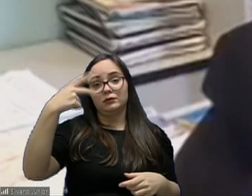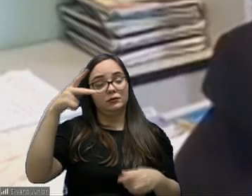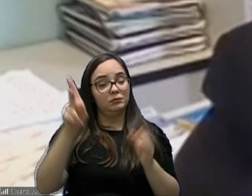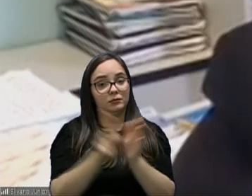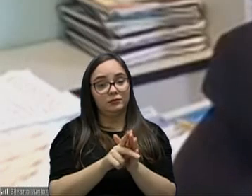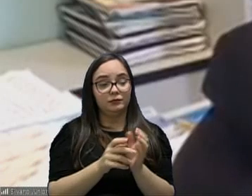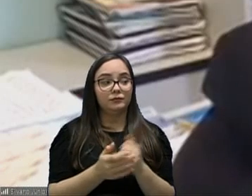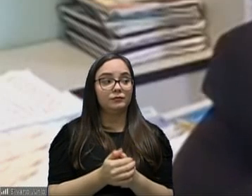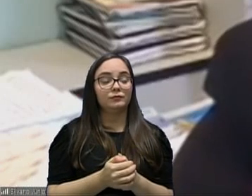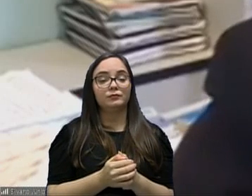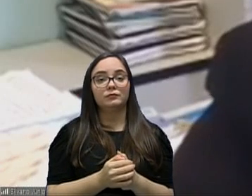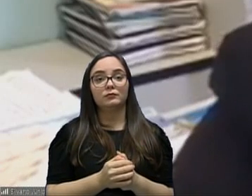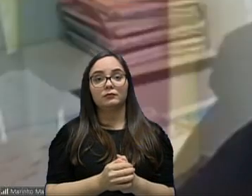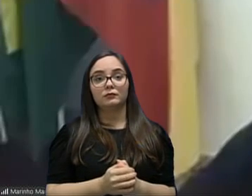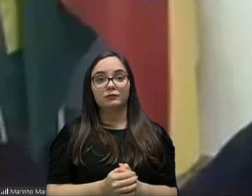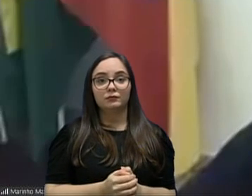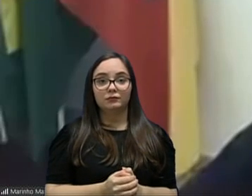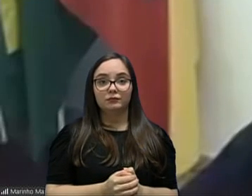autônomo. Ué,